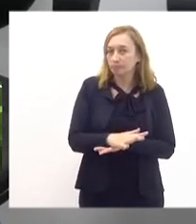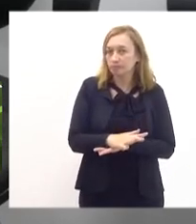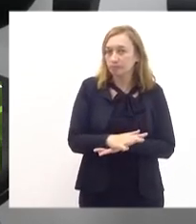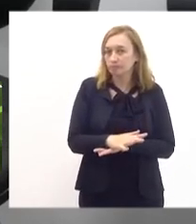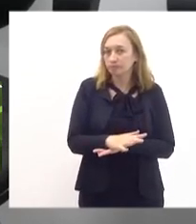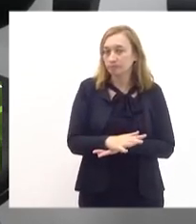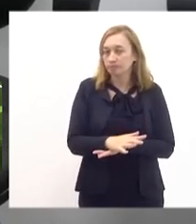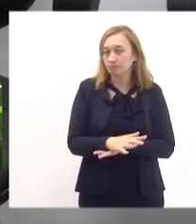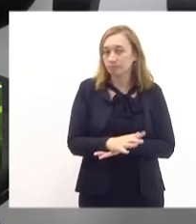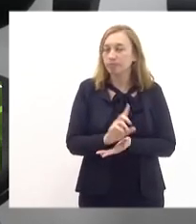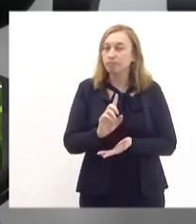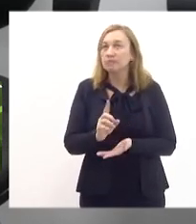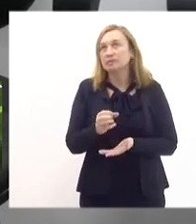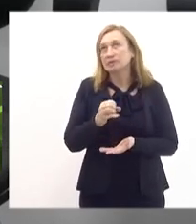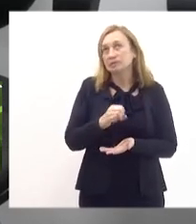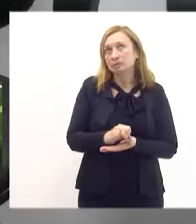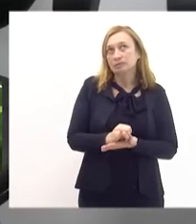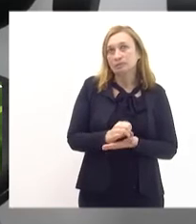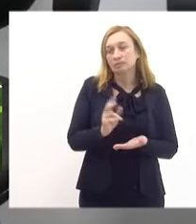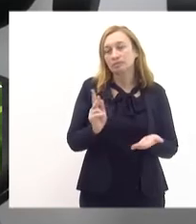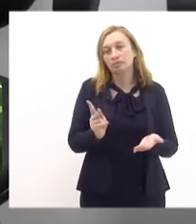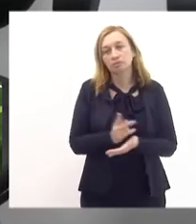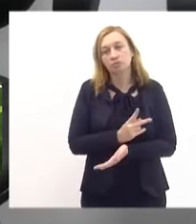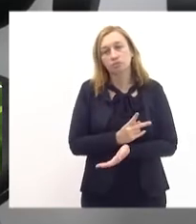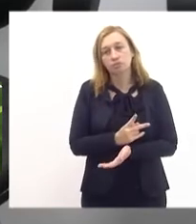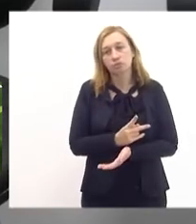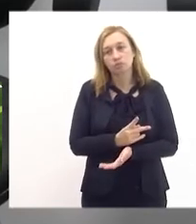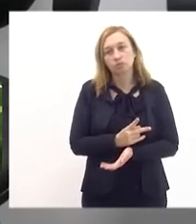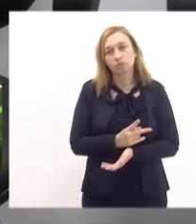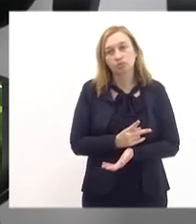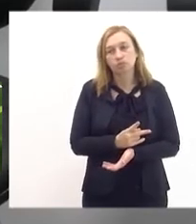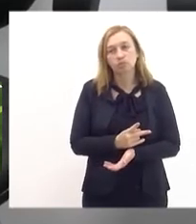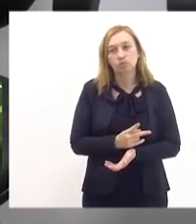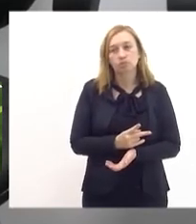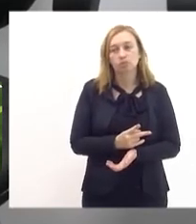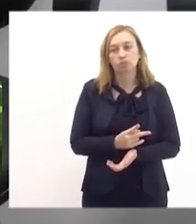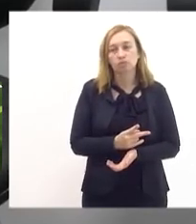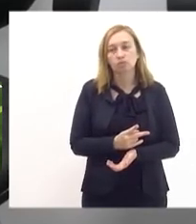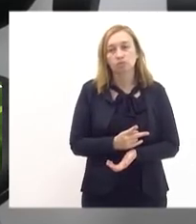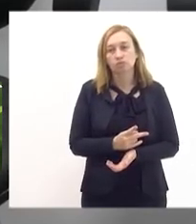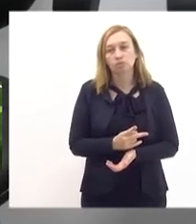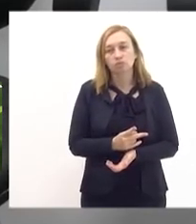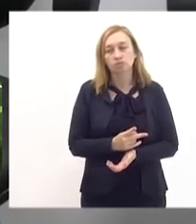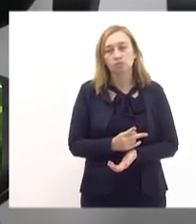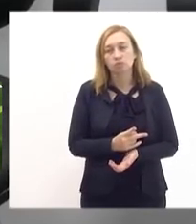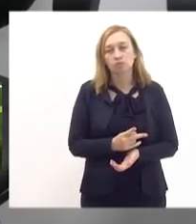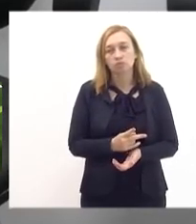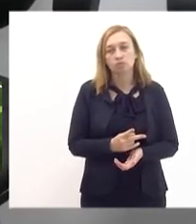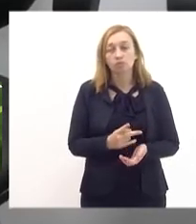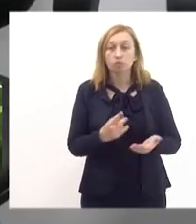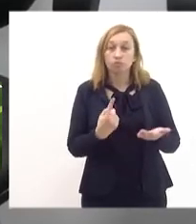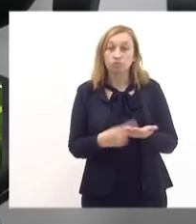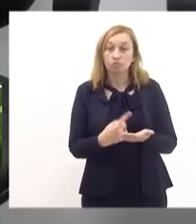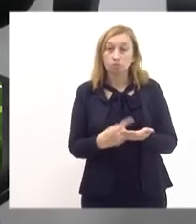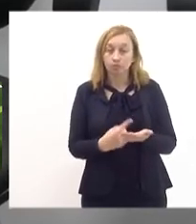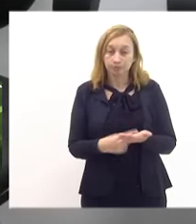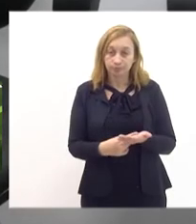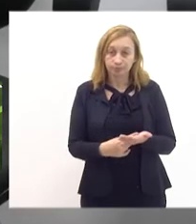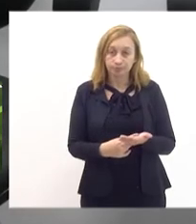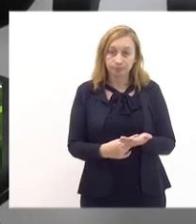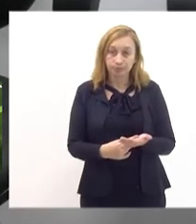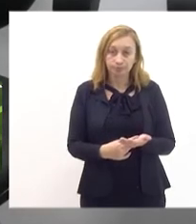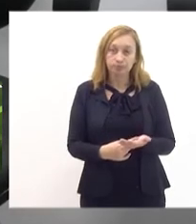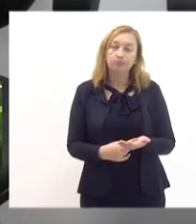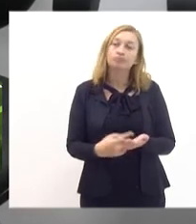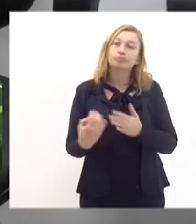da caso seja instaurado um PAR, ou então seja celebrado um acordo de leniência